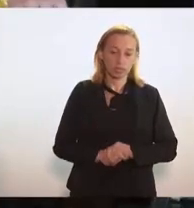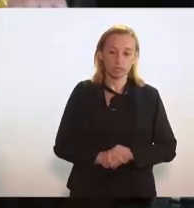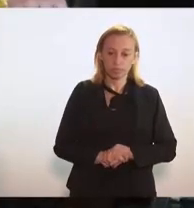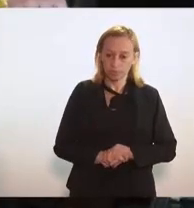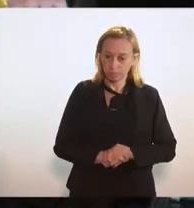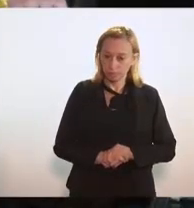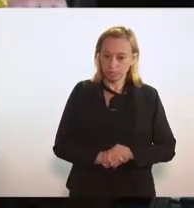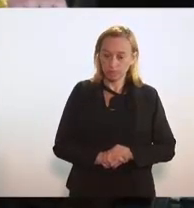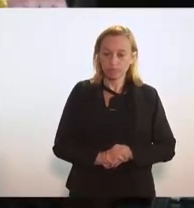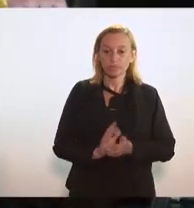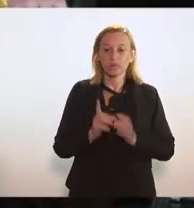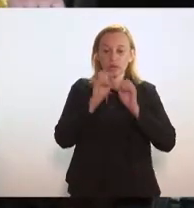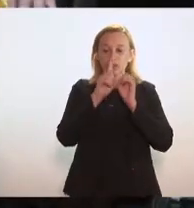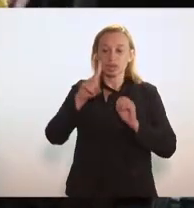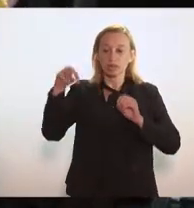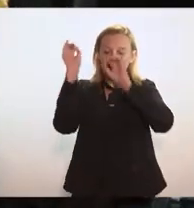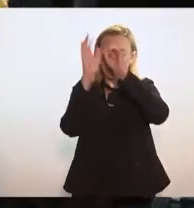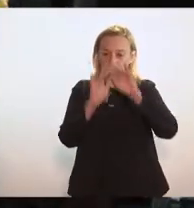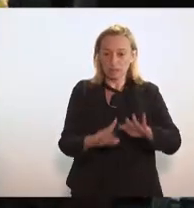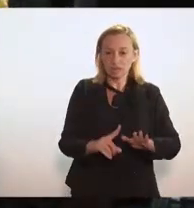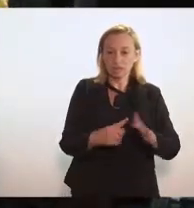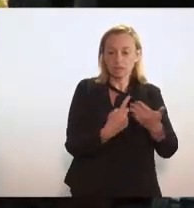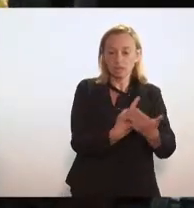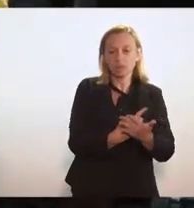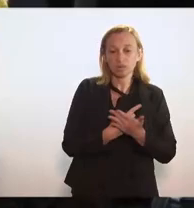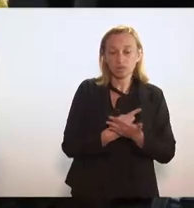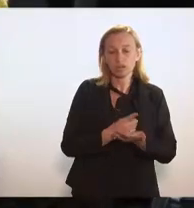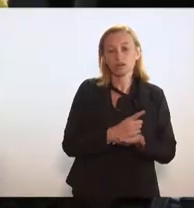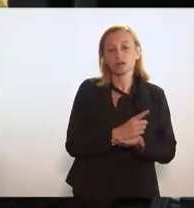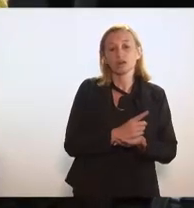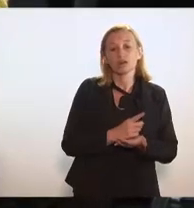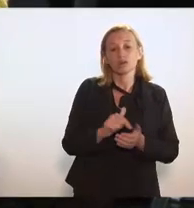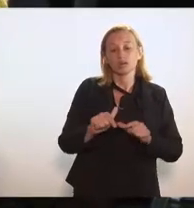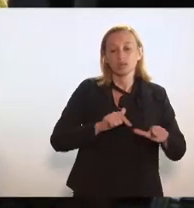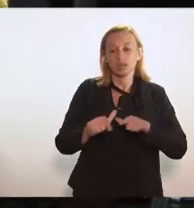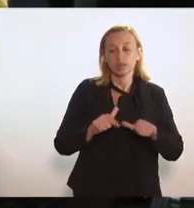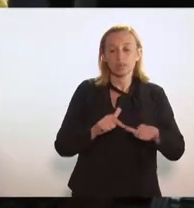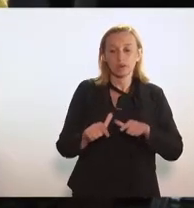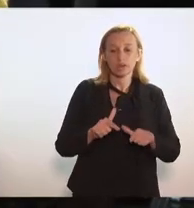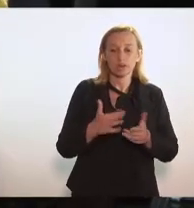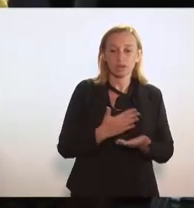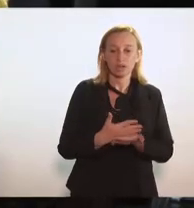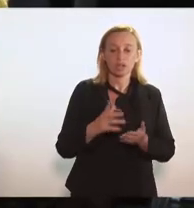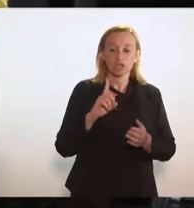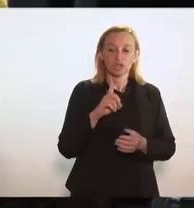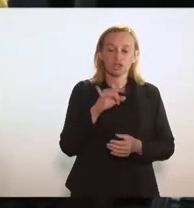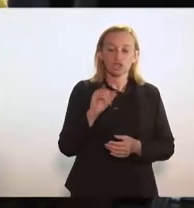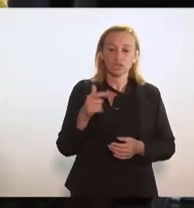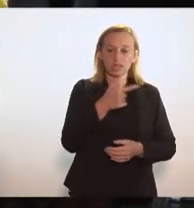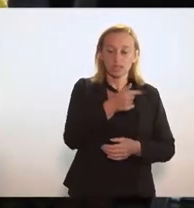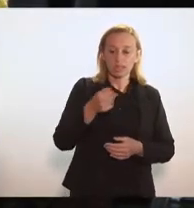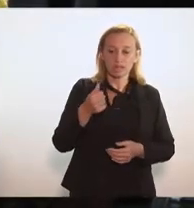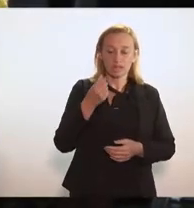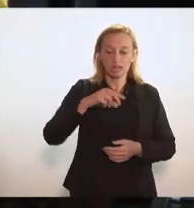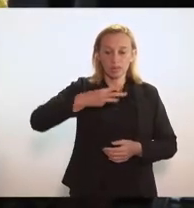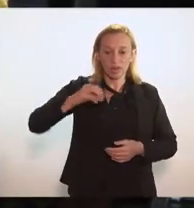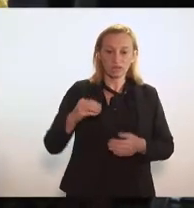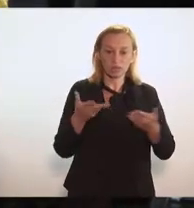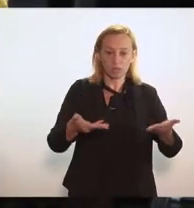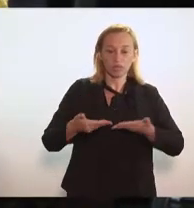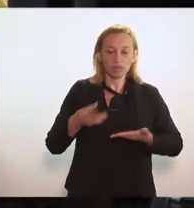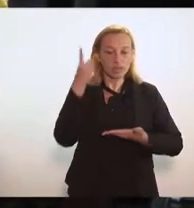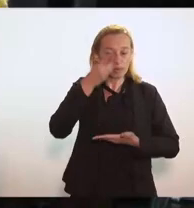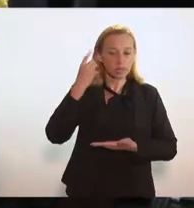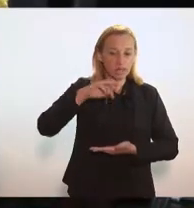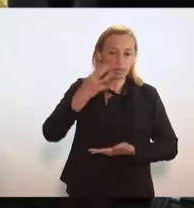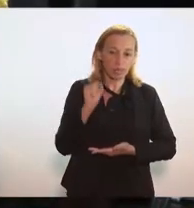Sérgio Fernandes. Havendo número legal sobre a proteção de Deus, iniciamos o nosso trabalho. Está aberta a sessão ordinária do dia 17 de março. A presidência convida a deputada